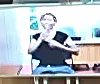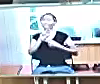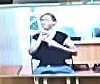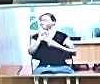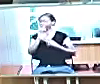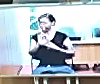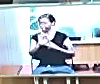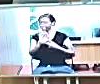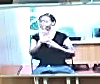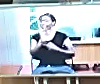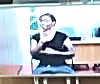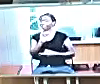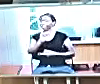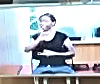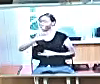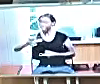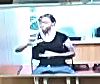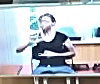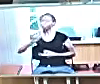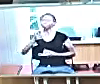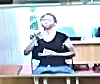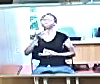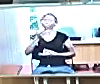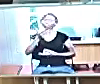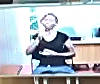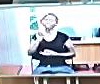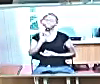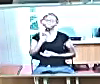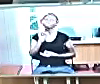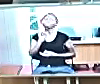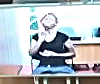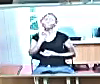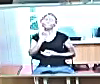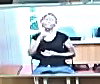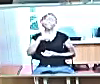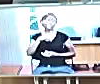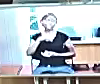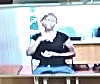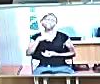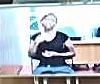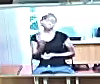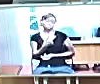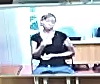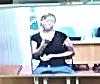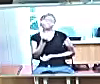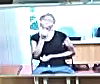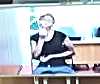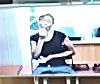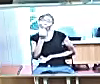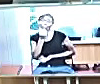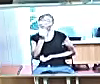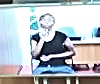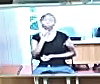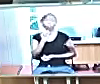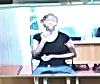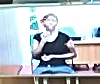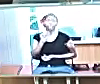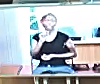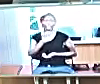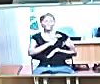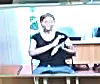que ela é palpável né a gente espera inclusive que esse cerco nessa